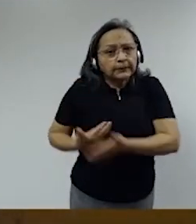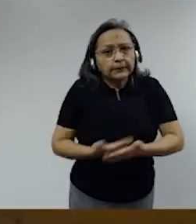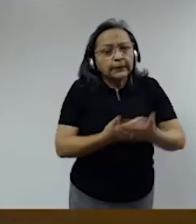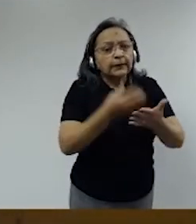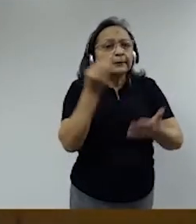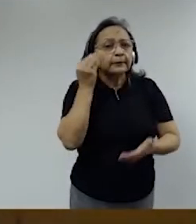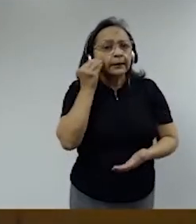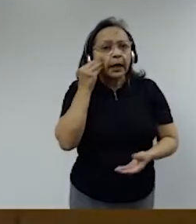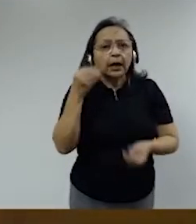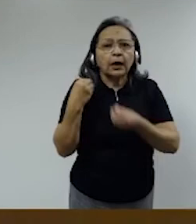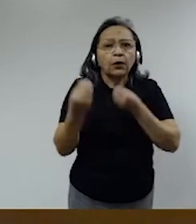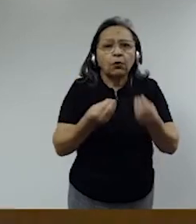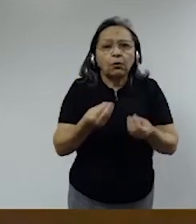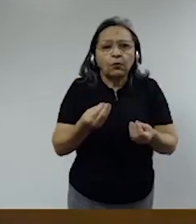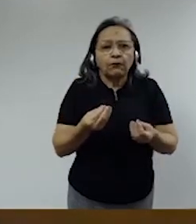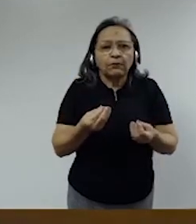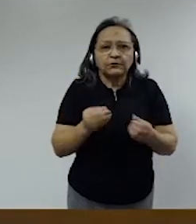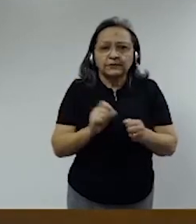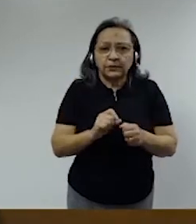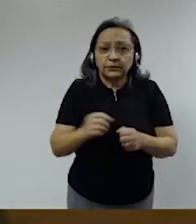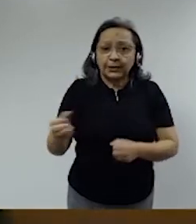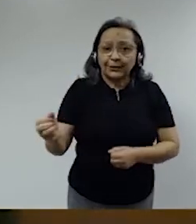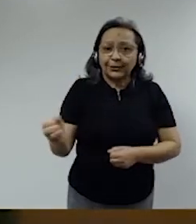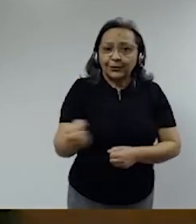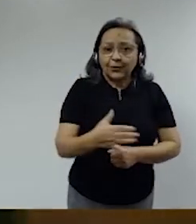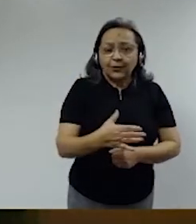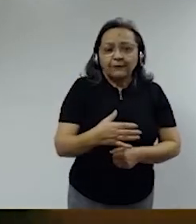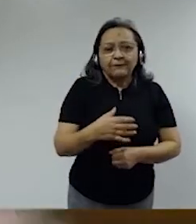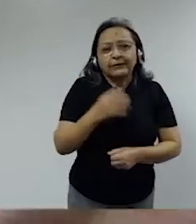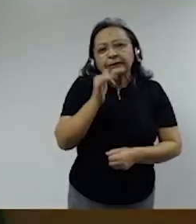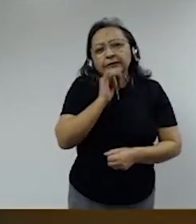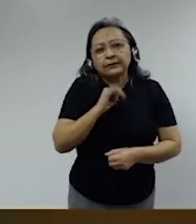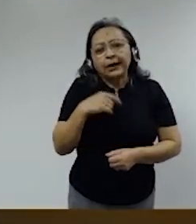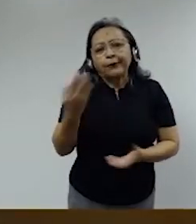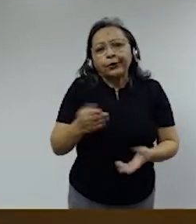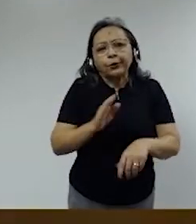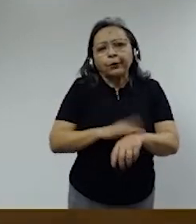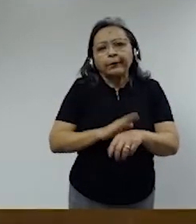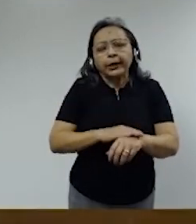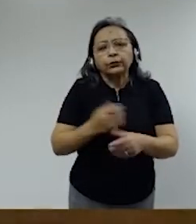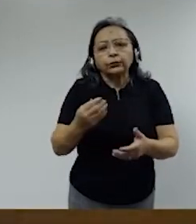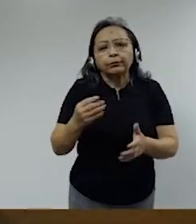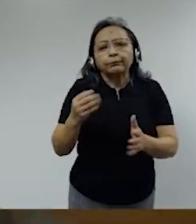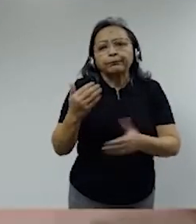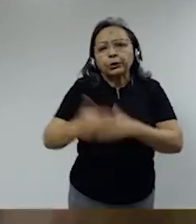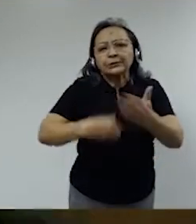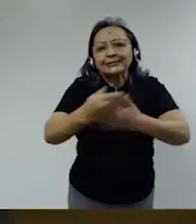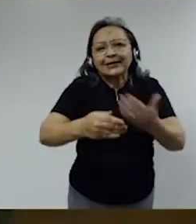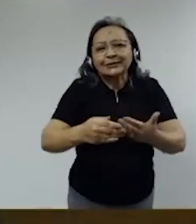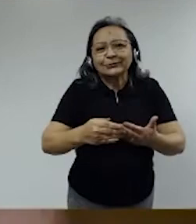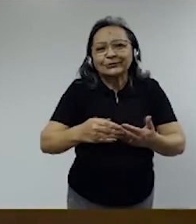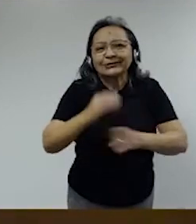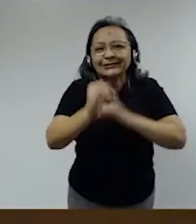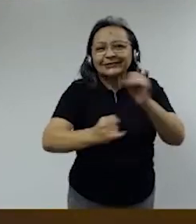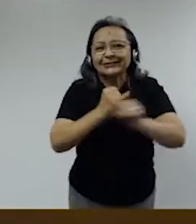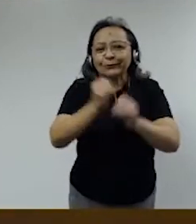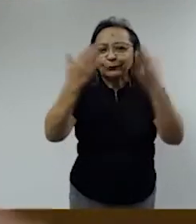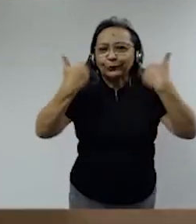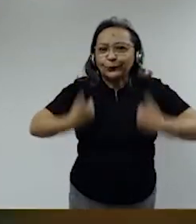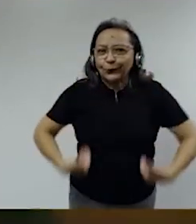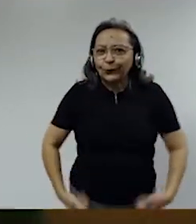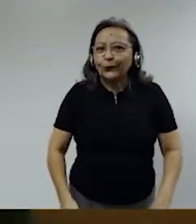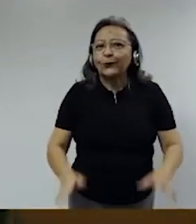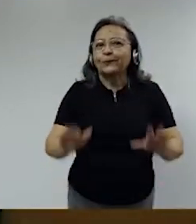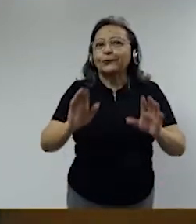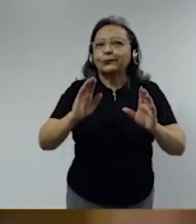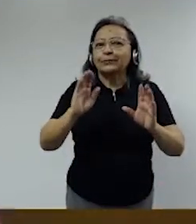essa nova, vamos dizer que a gente está passando por um processo de digitalização do corpo, né? Com uma estruturação de dados